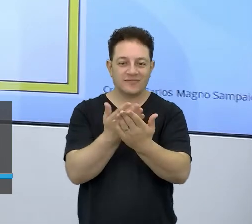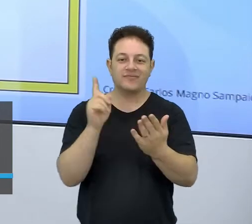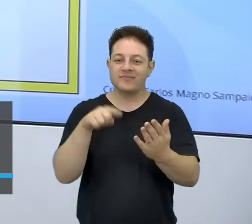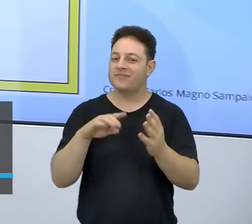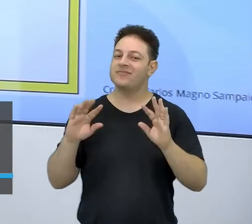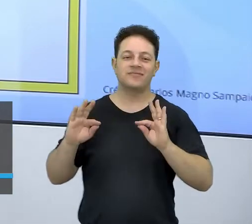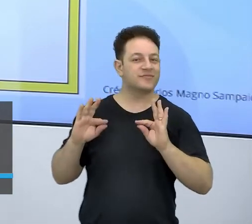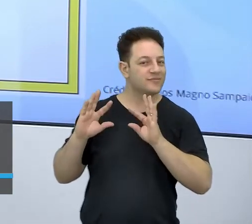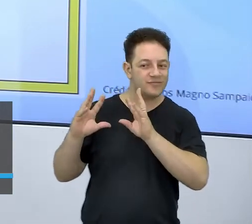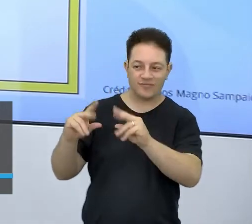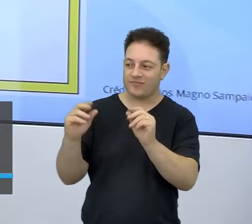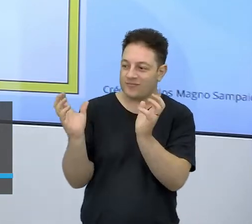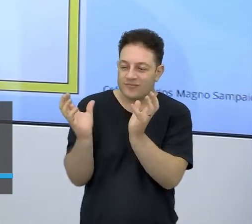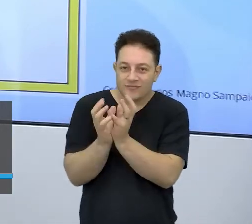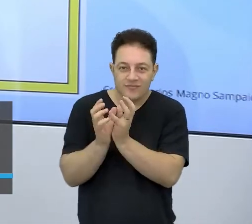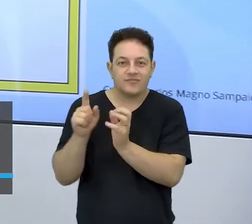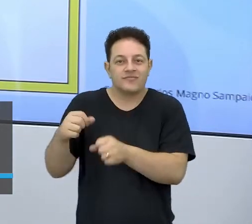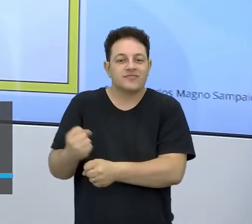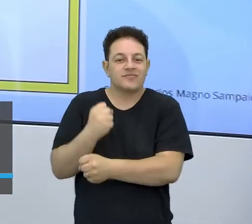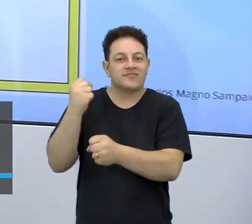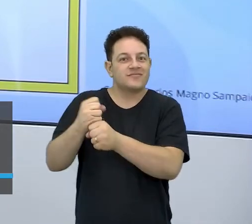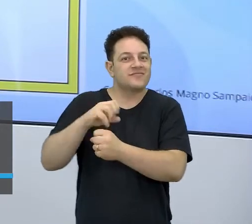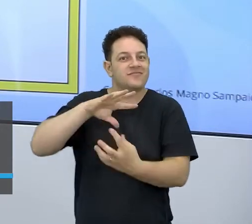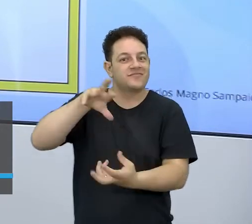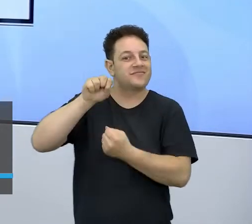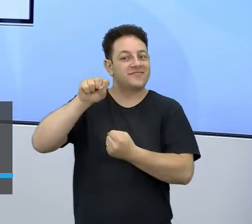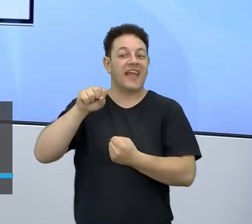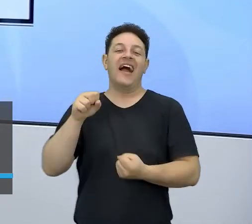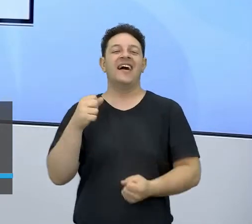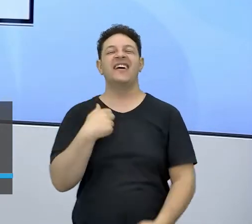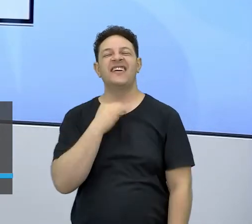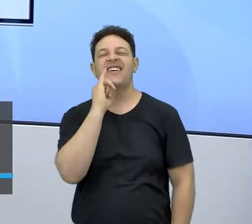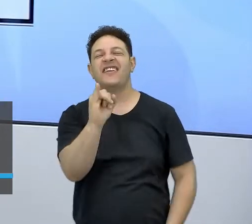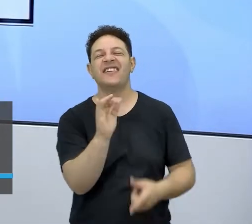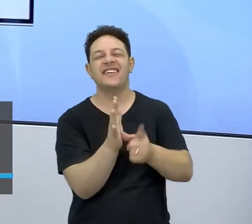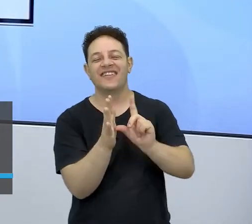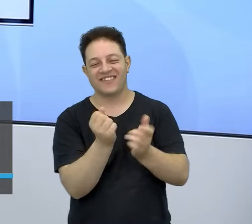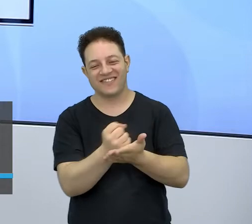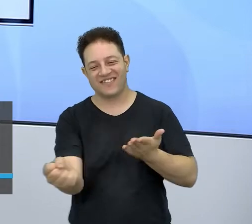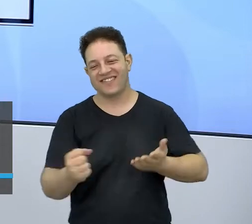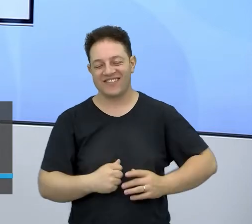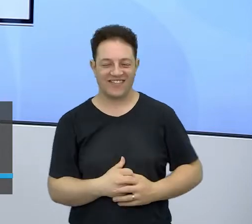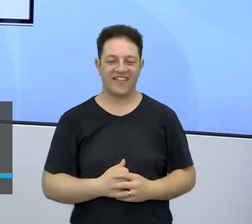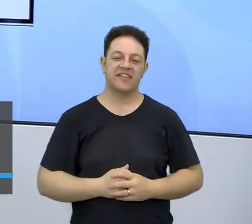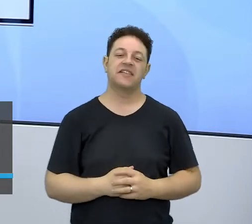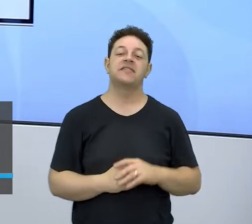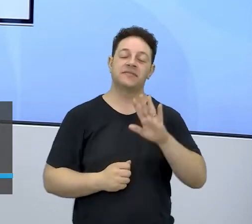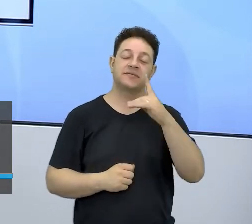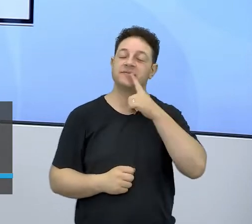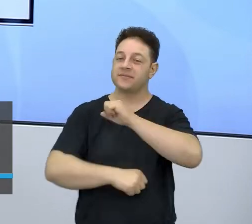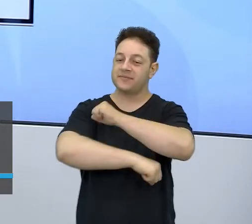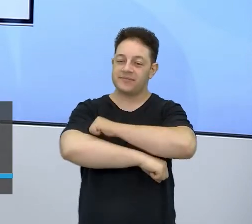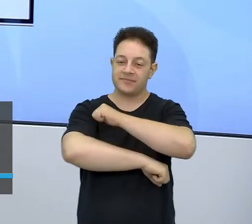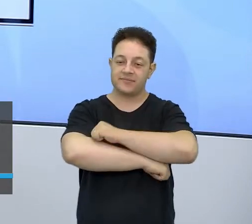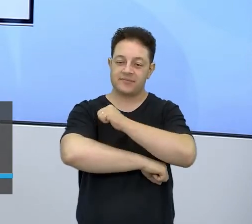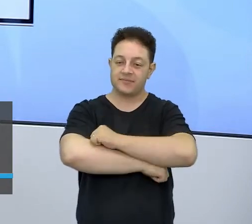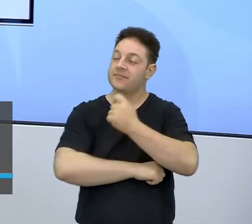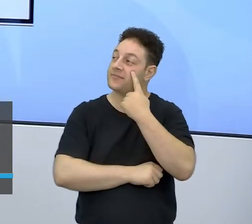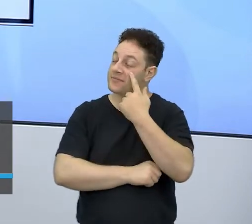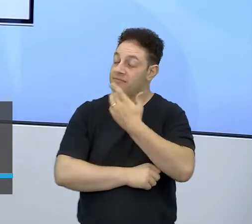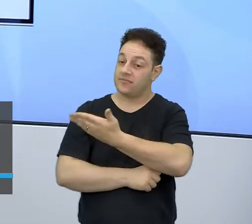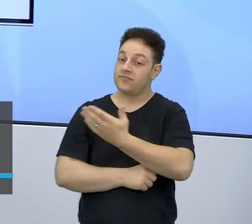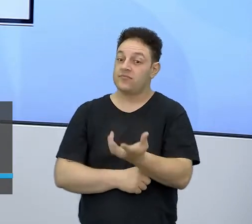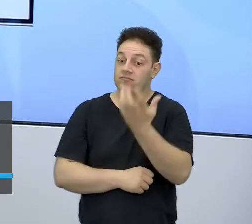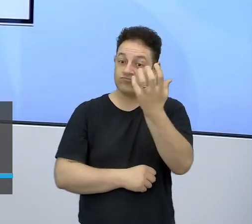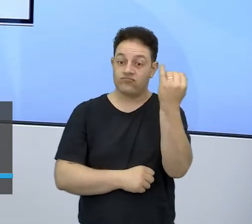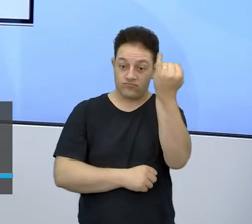da construção sustentável. A surpresa, já estraguei a surpresa já. Bom, a janela tem um destaque importante